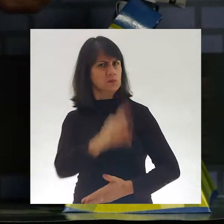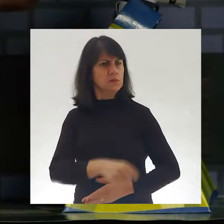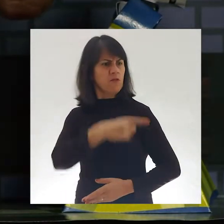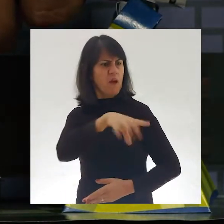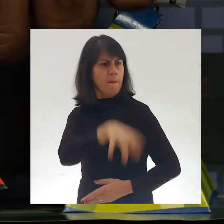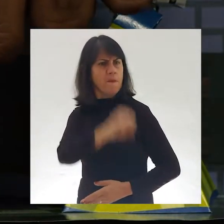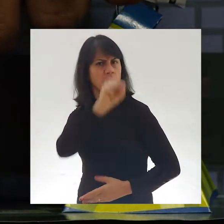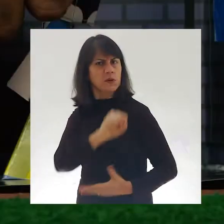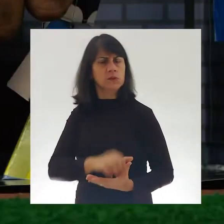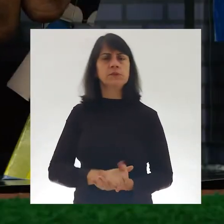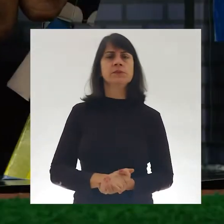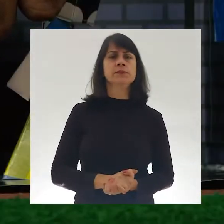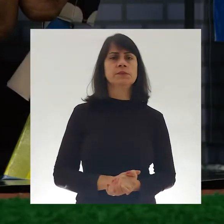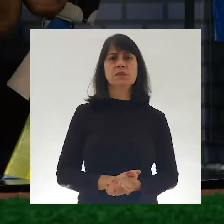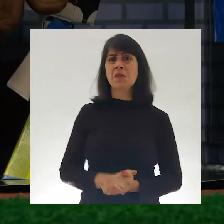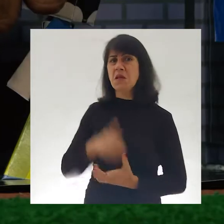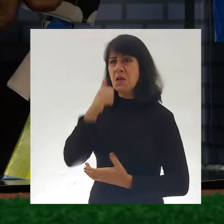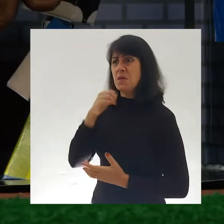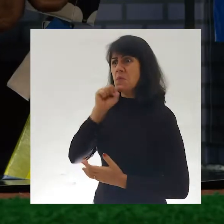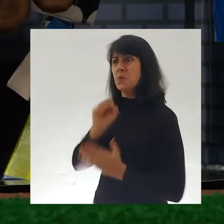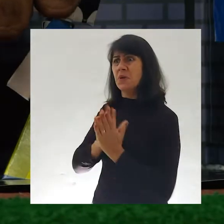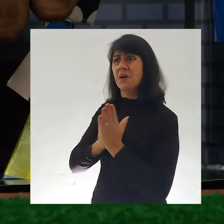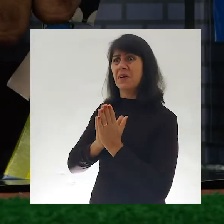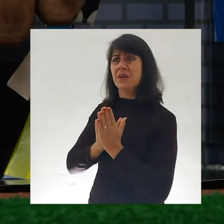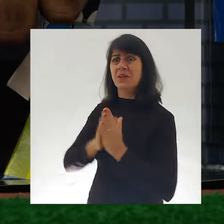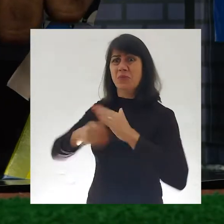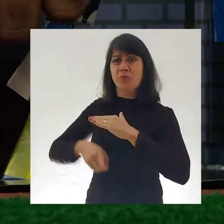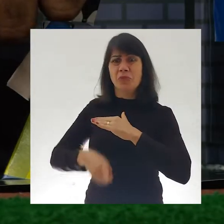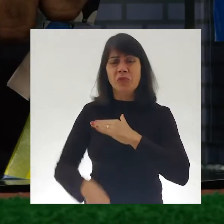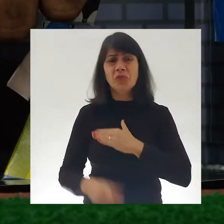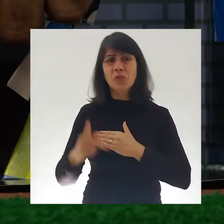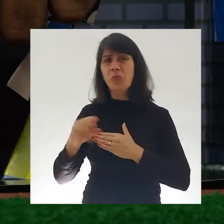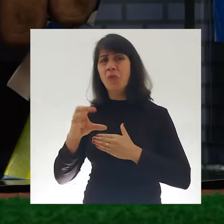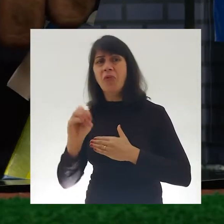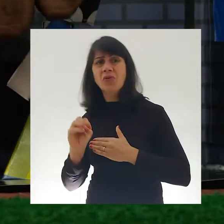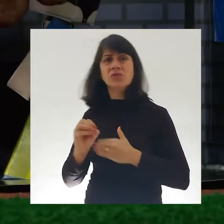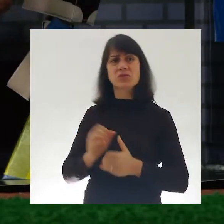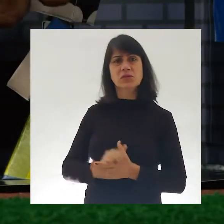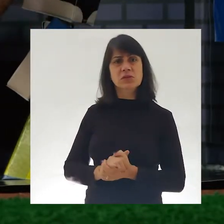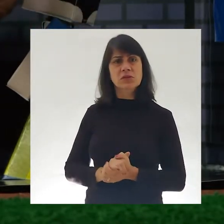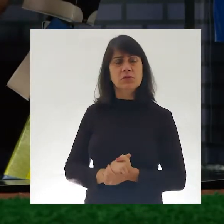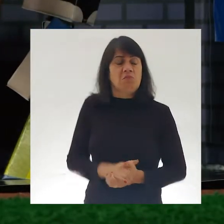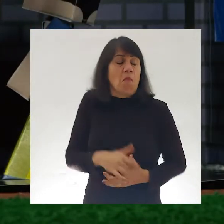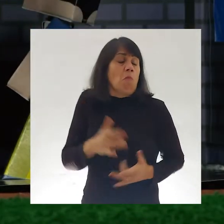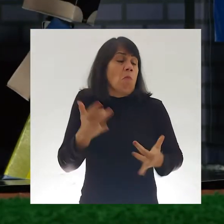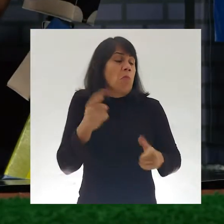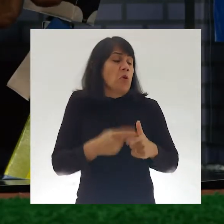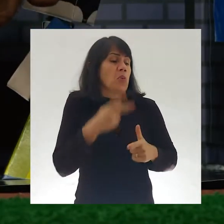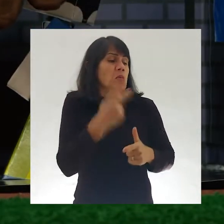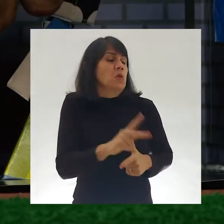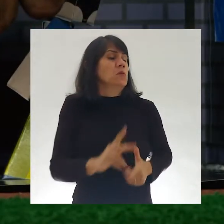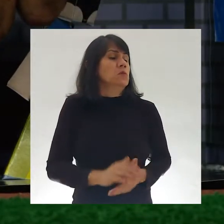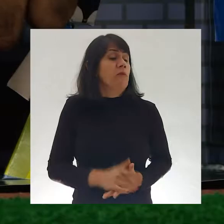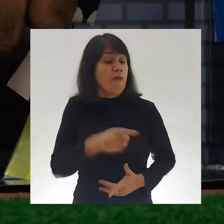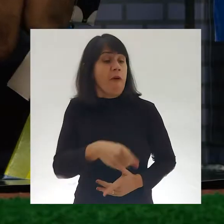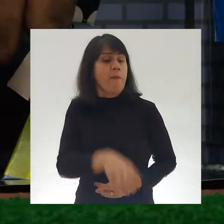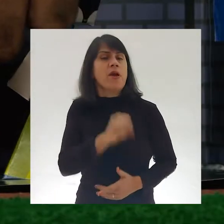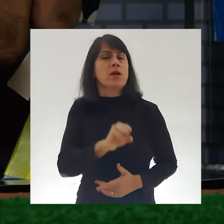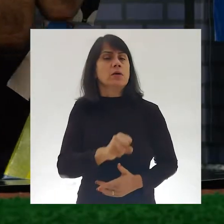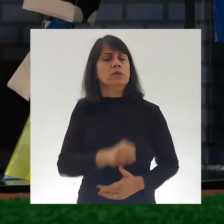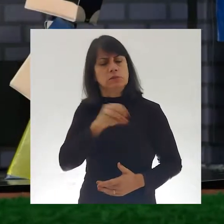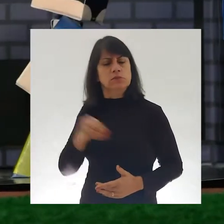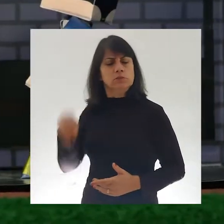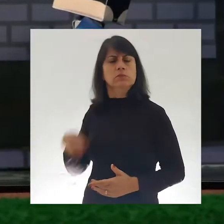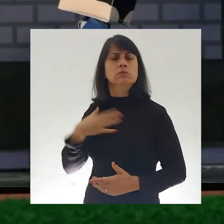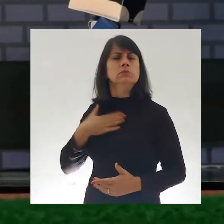Vá buscar. Mas mãe, está no fundo do poço. Não me interessa. Vá e